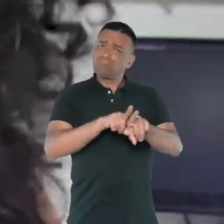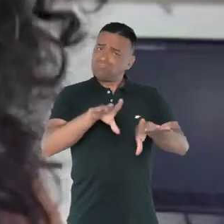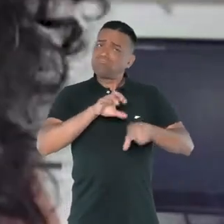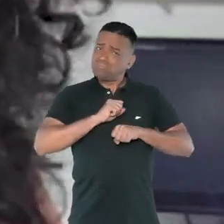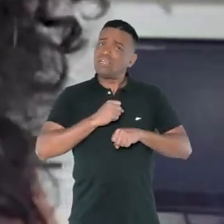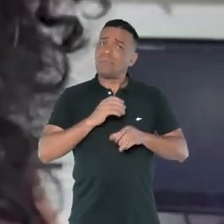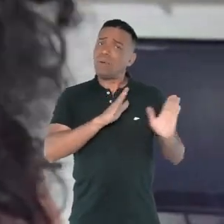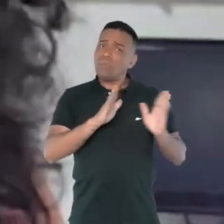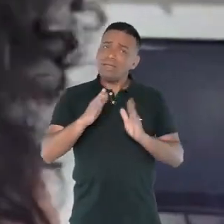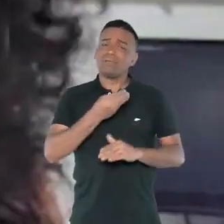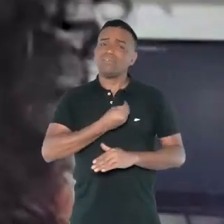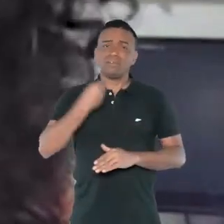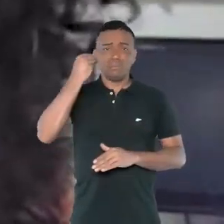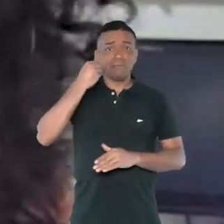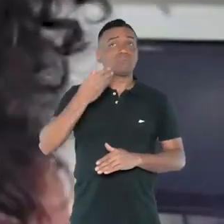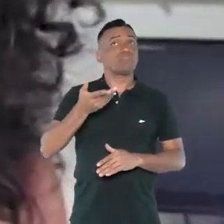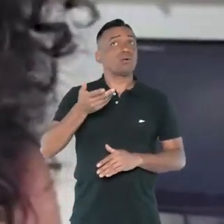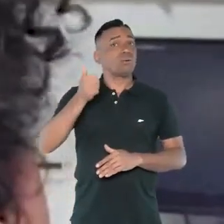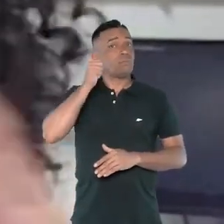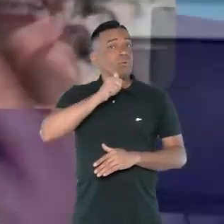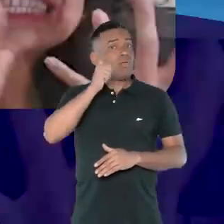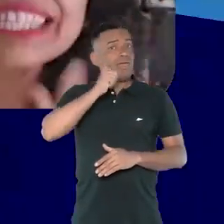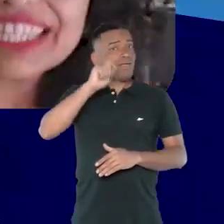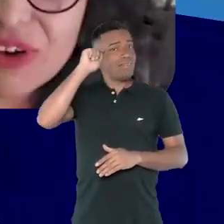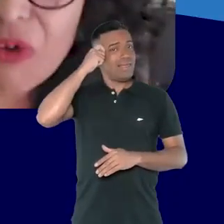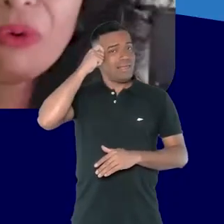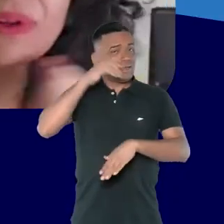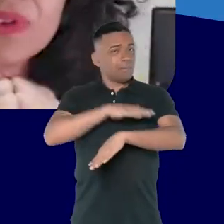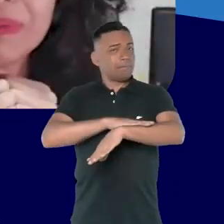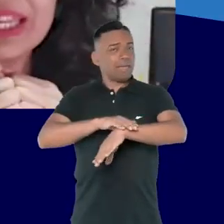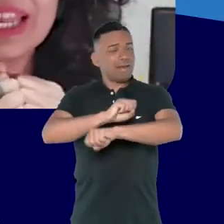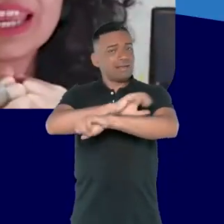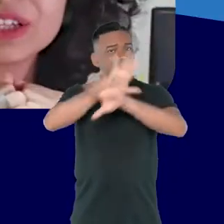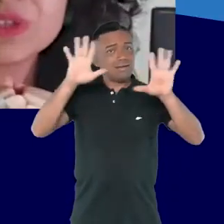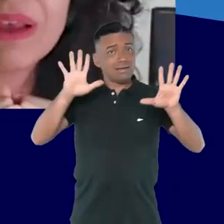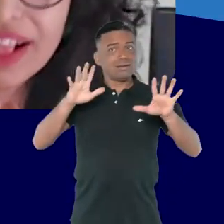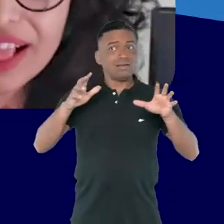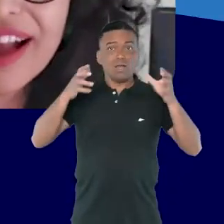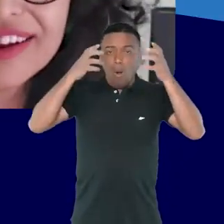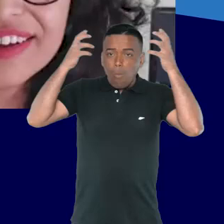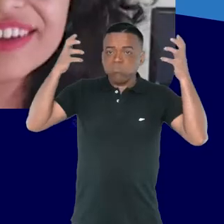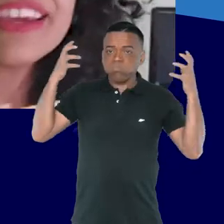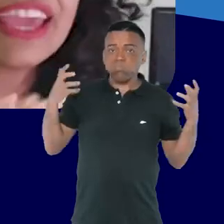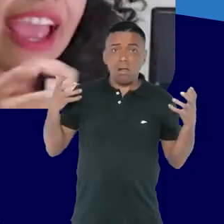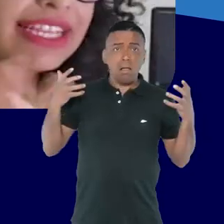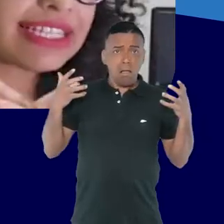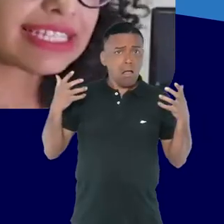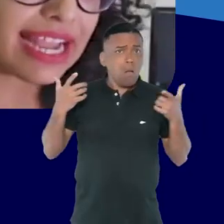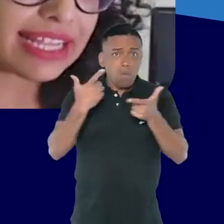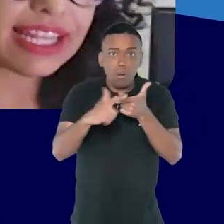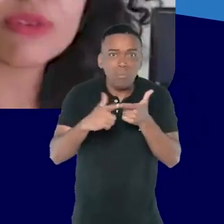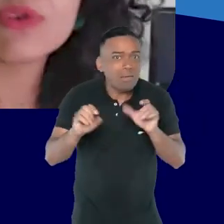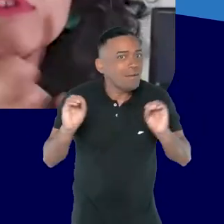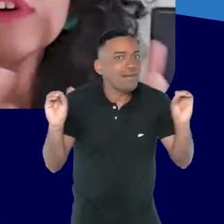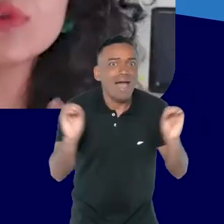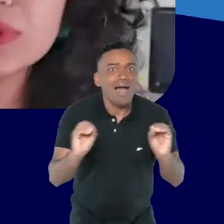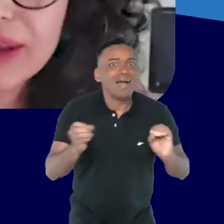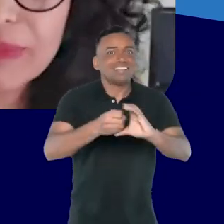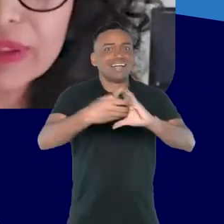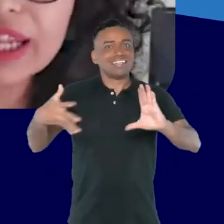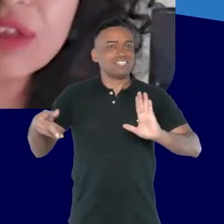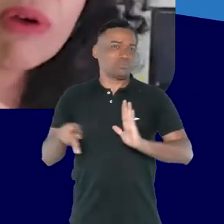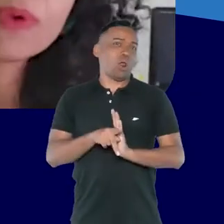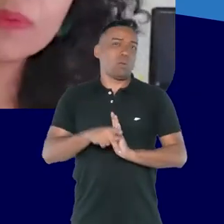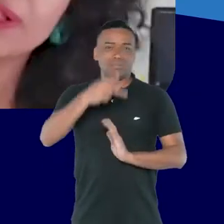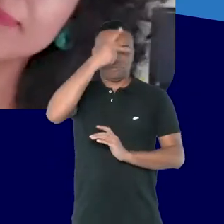seu? E meu. Então a Lisa está ali se entendendo enquanto uma menina negra de pele clara. A Lisa está entendendo que o volume